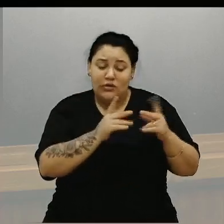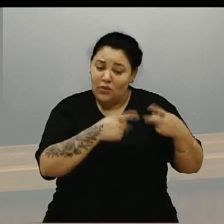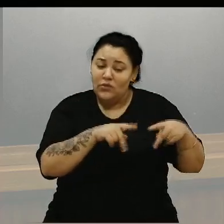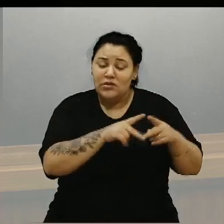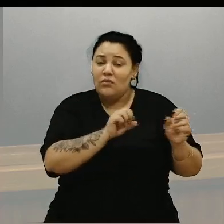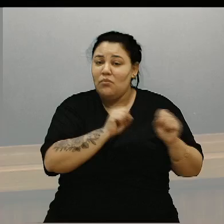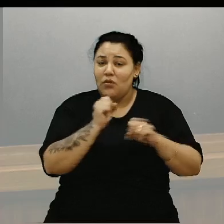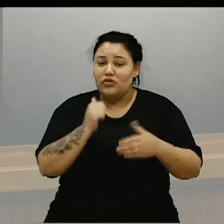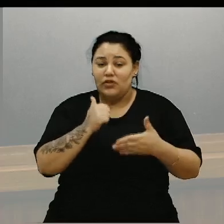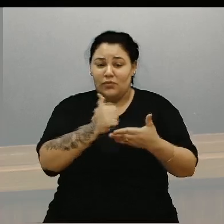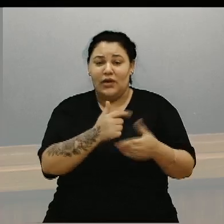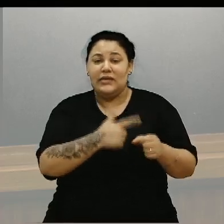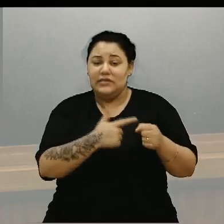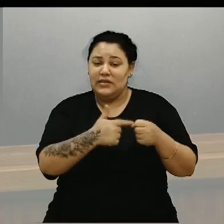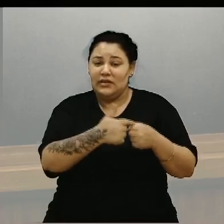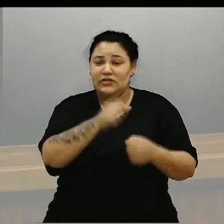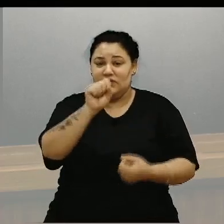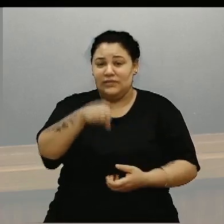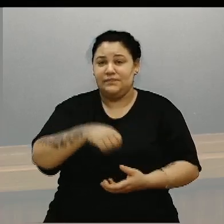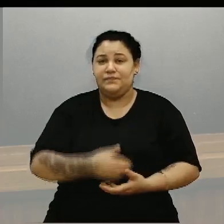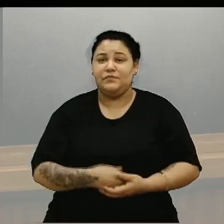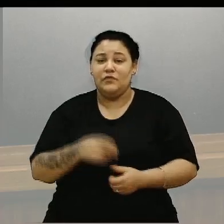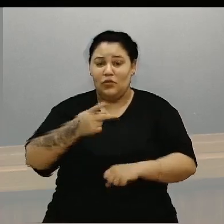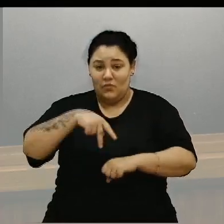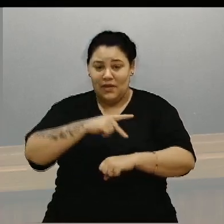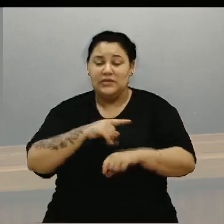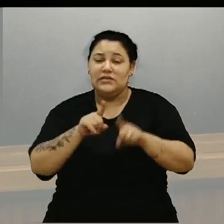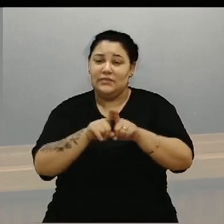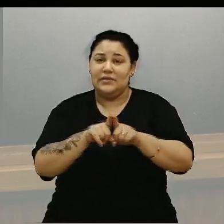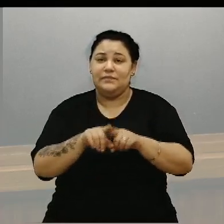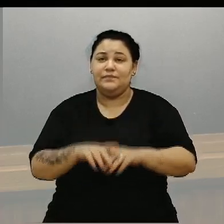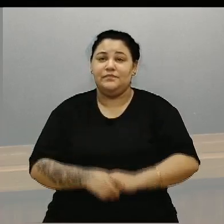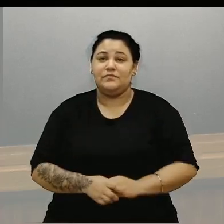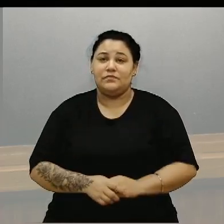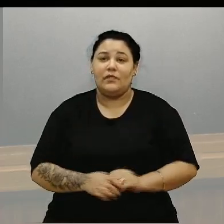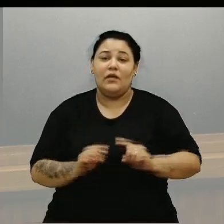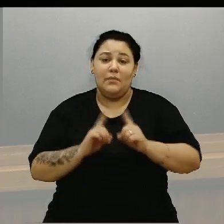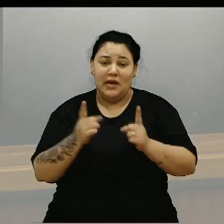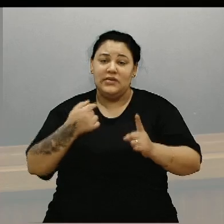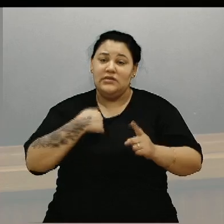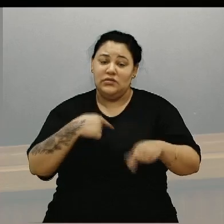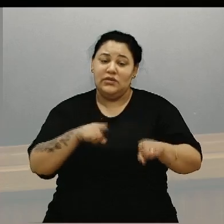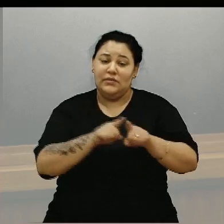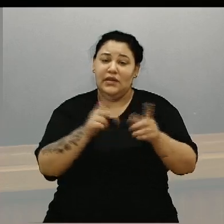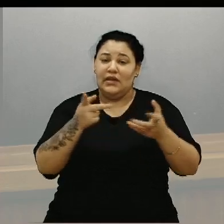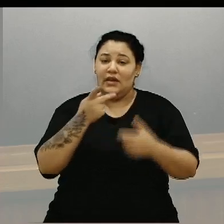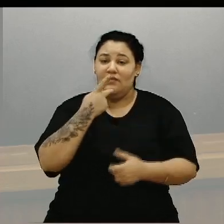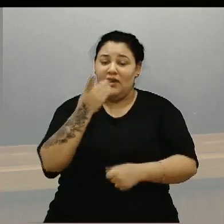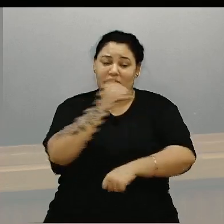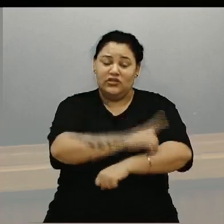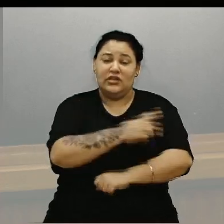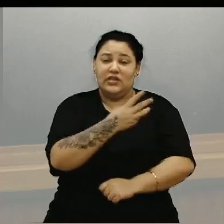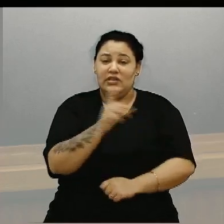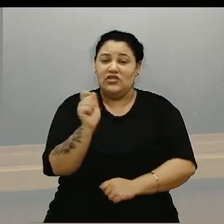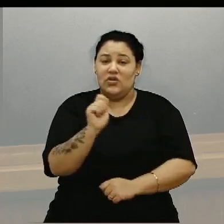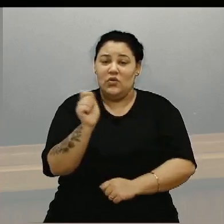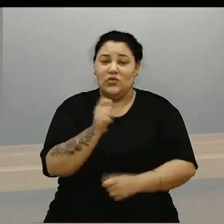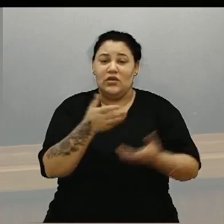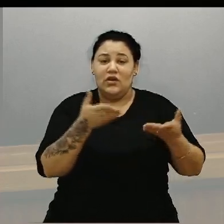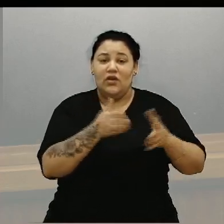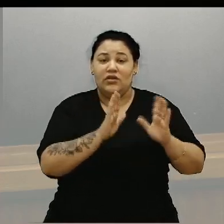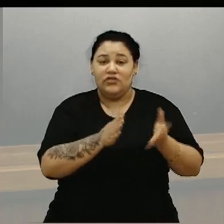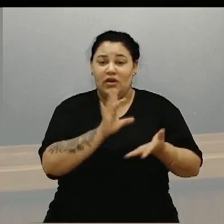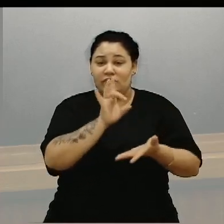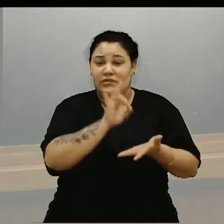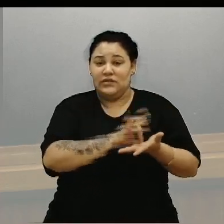na nossa cidade e no país, né? Mas eu também quero dizer que no dia 3 de agosto, agora, já se